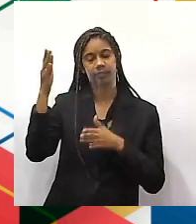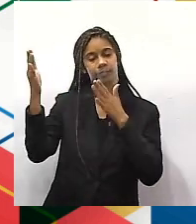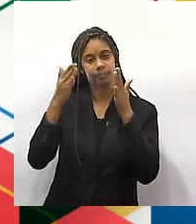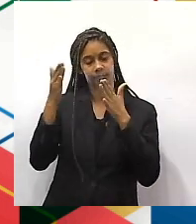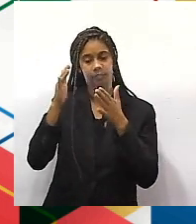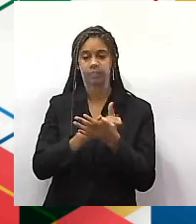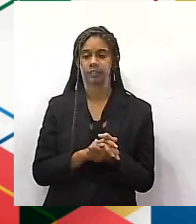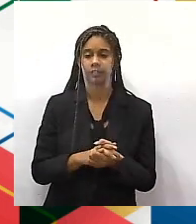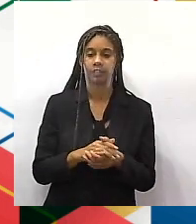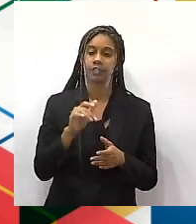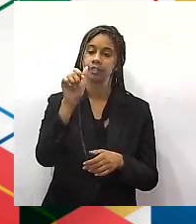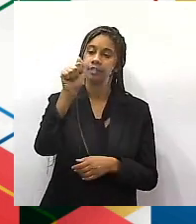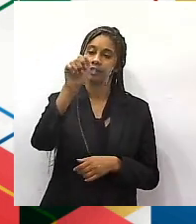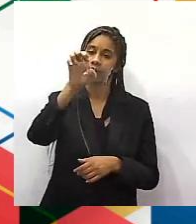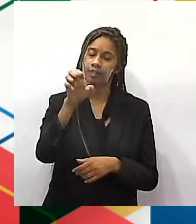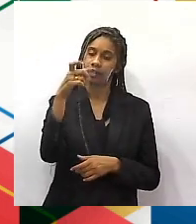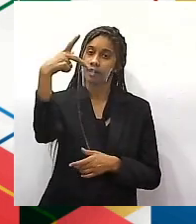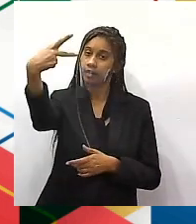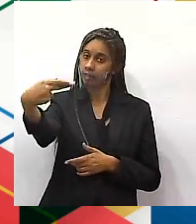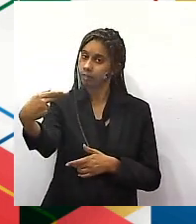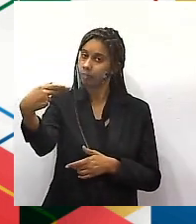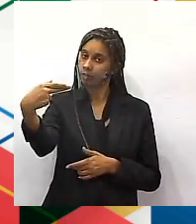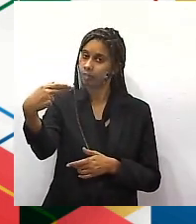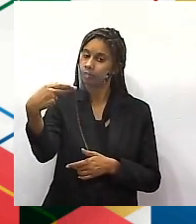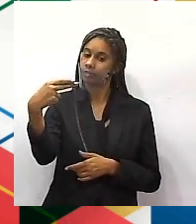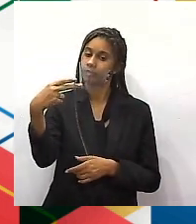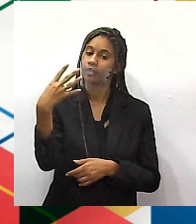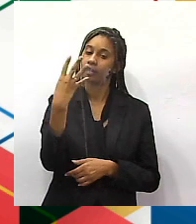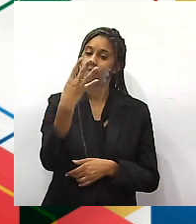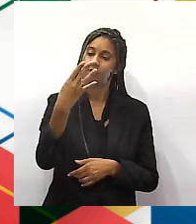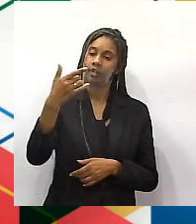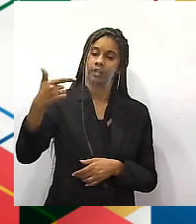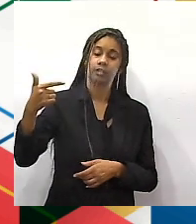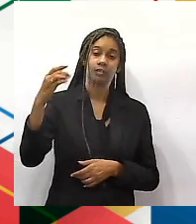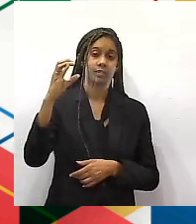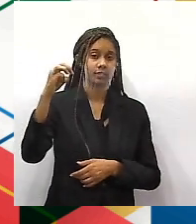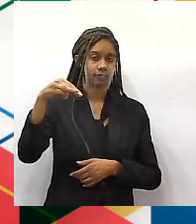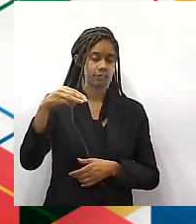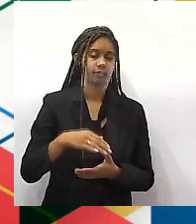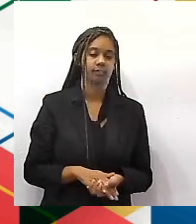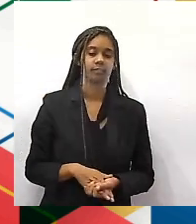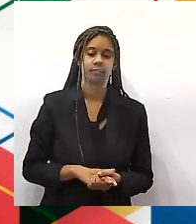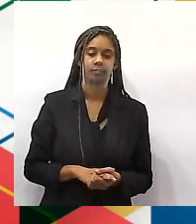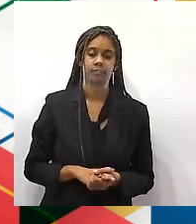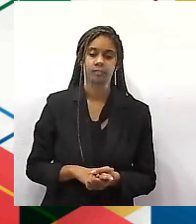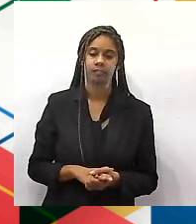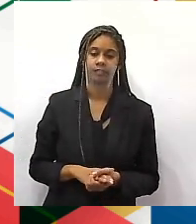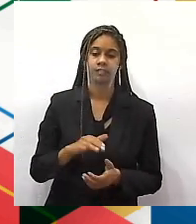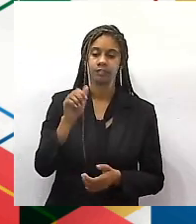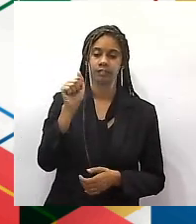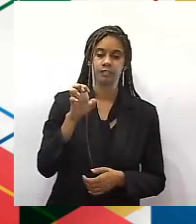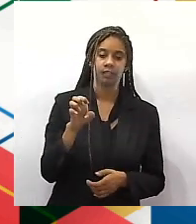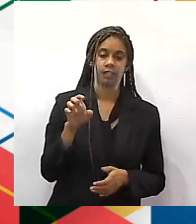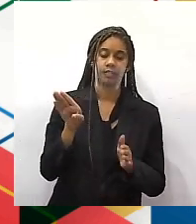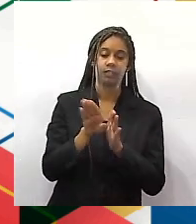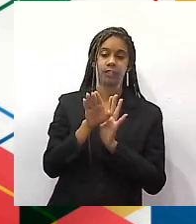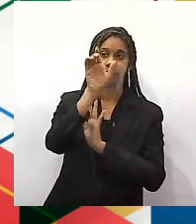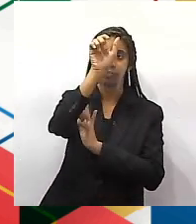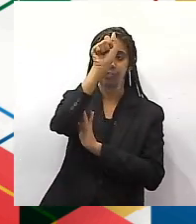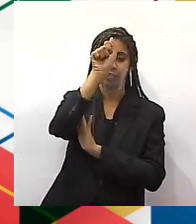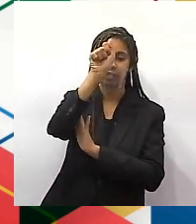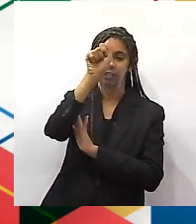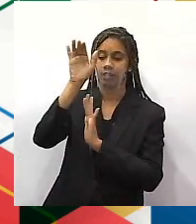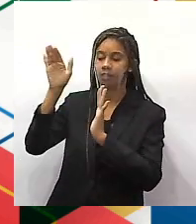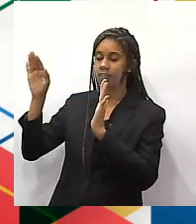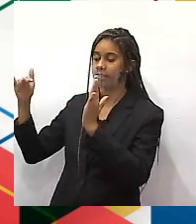que AE mede 42. AE vem daqui, do A até o E,